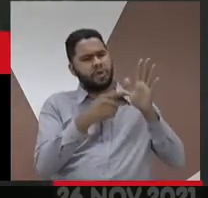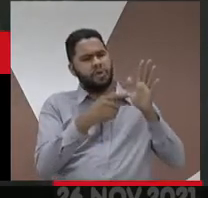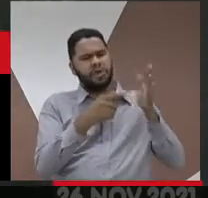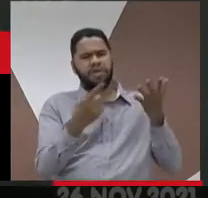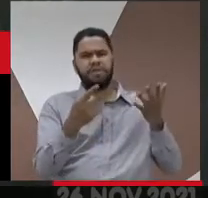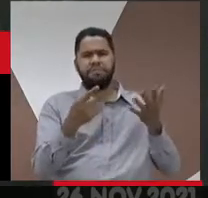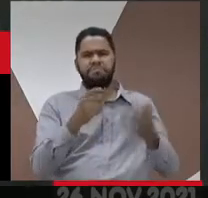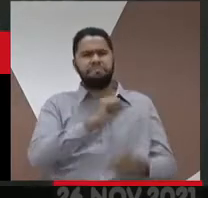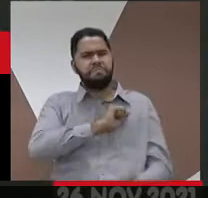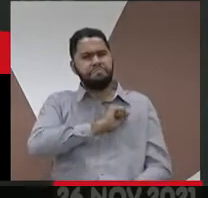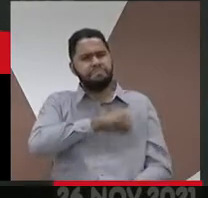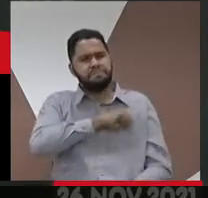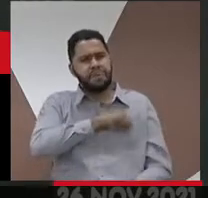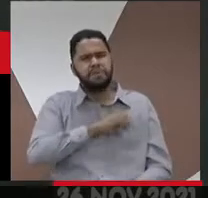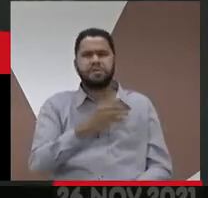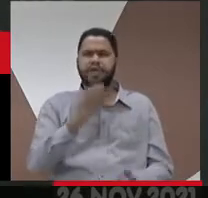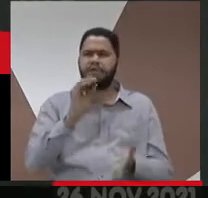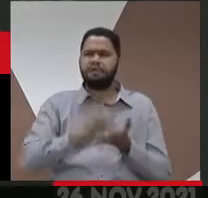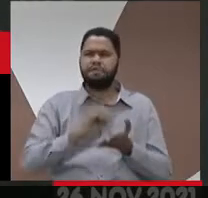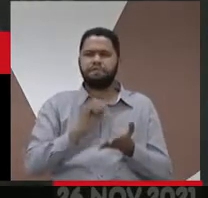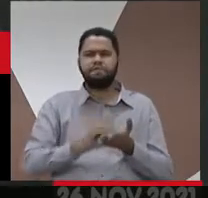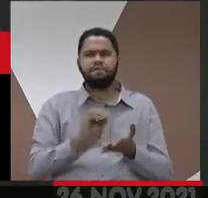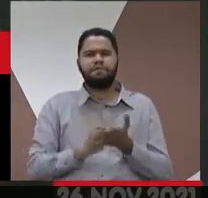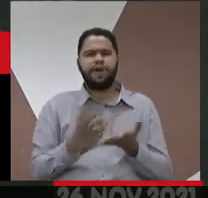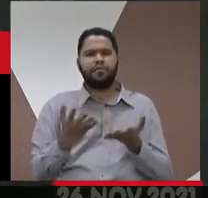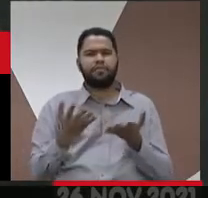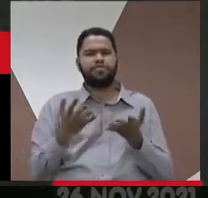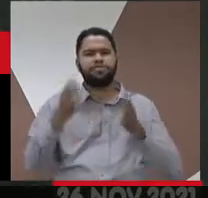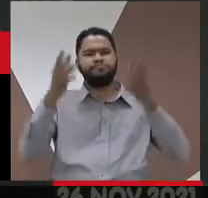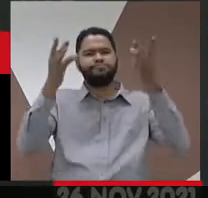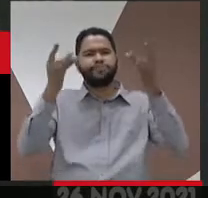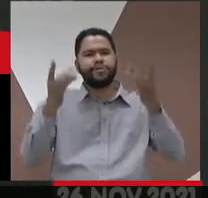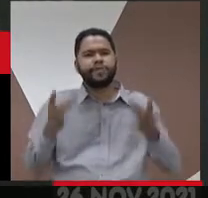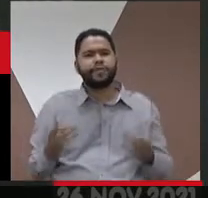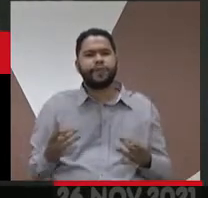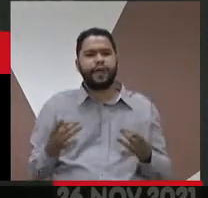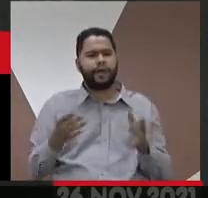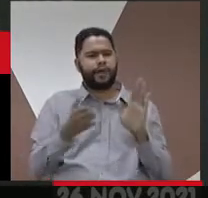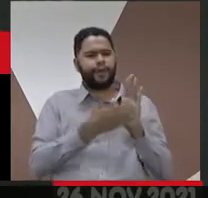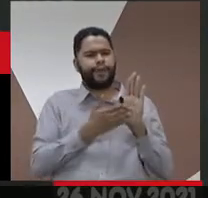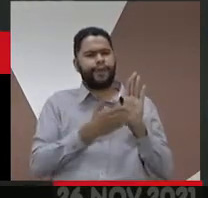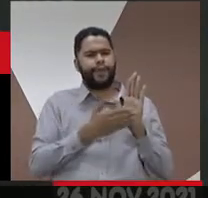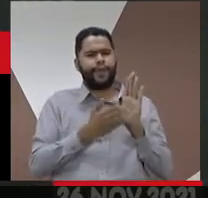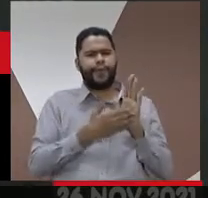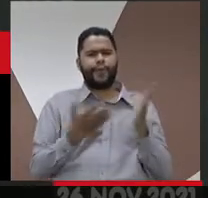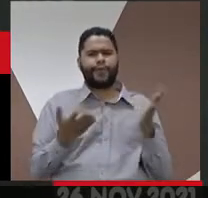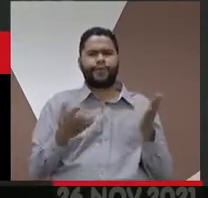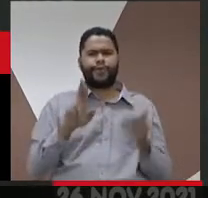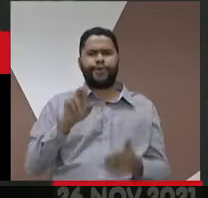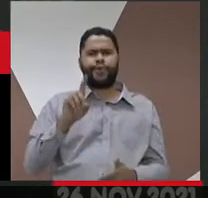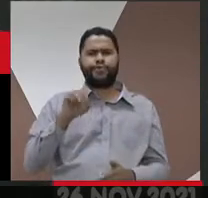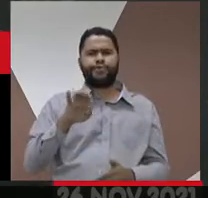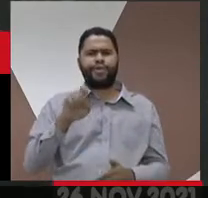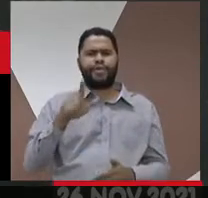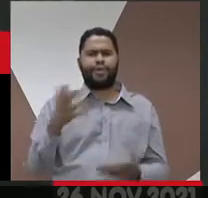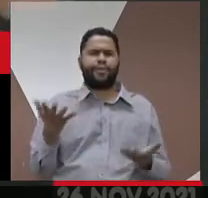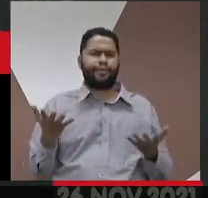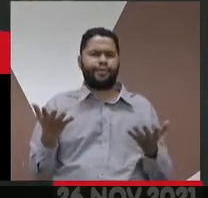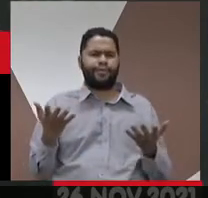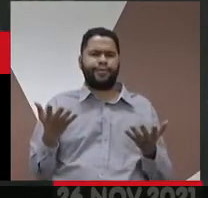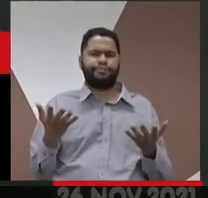cretinice, a falta de pé com cabeça, a atrocidade que é essa proposta do governo de Minas sobre o